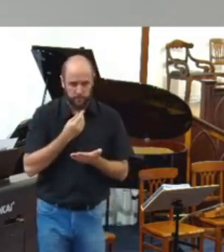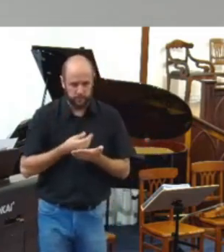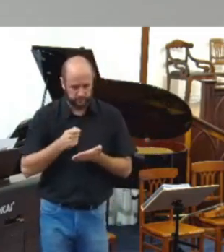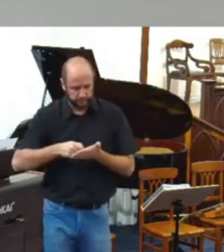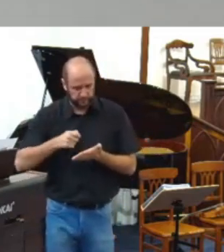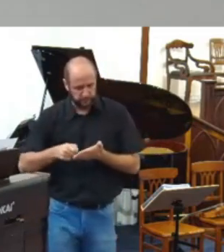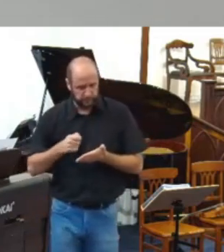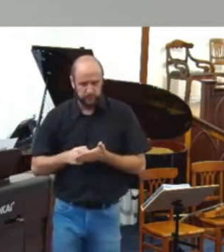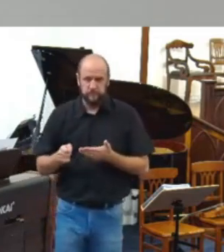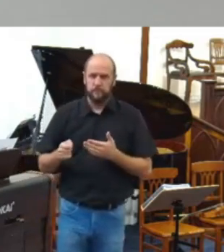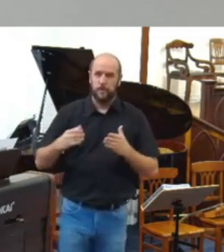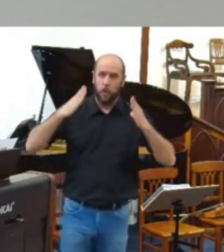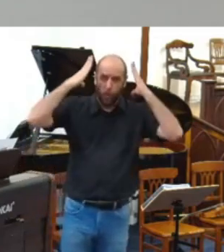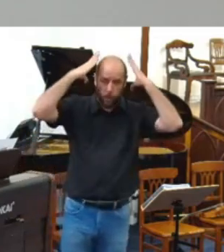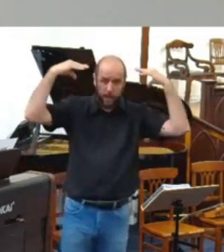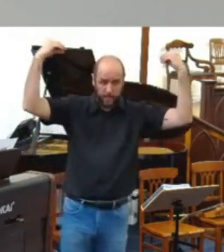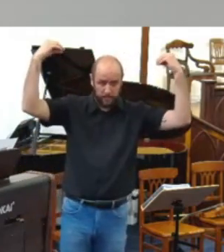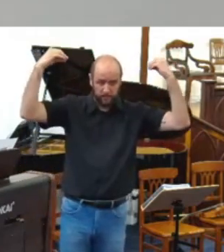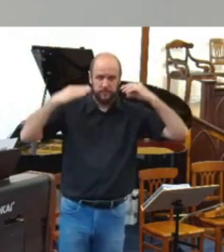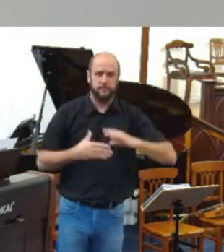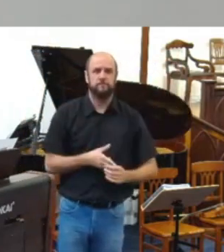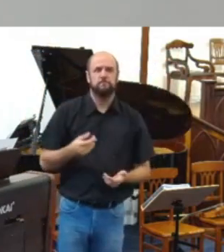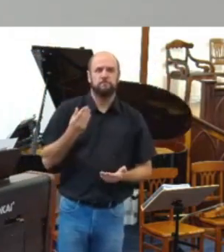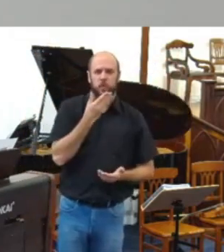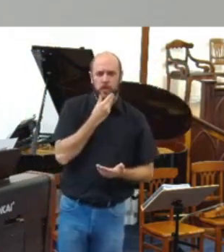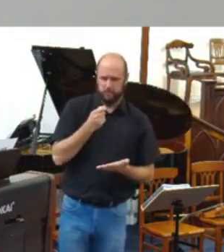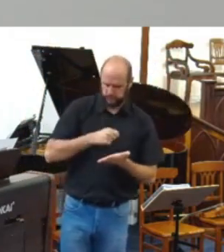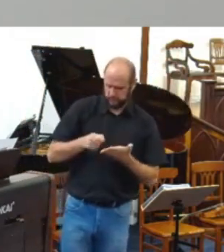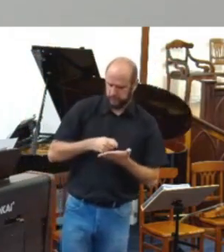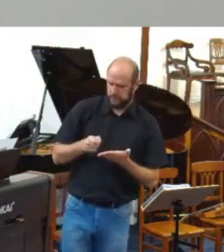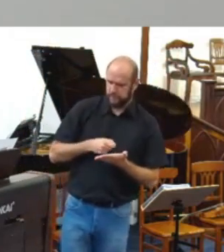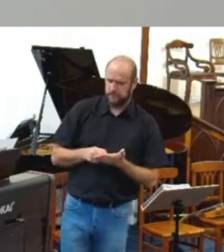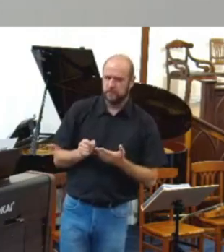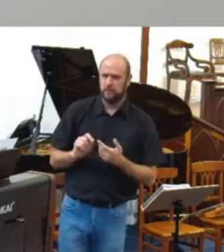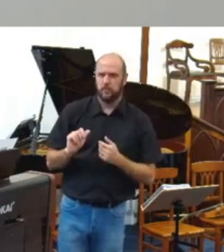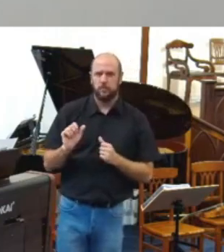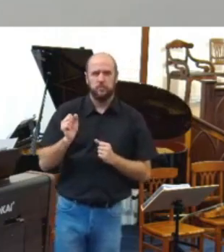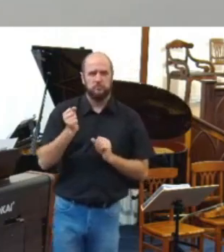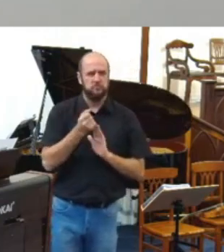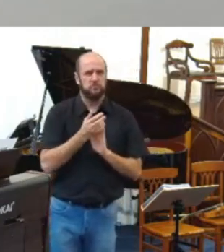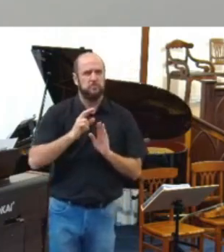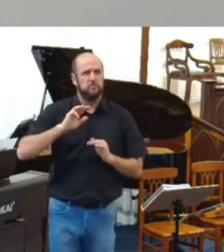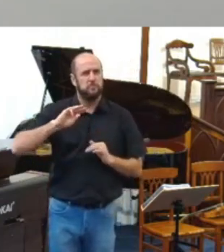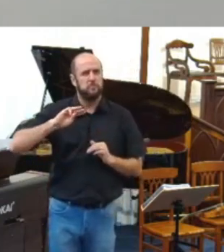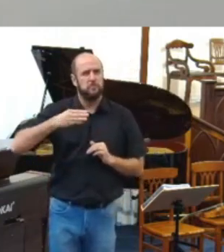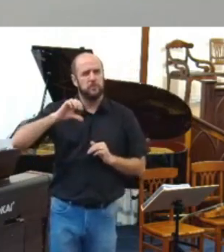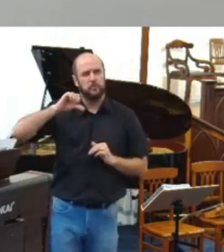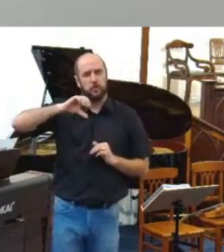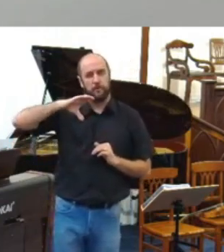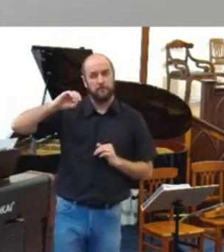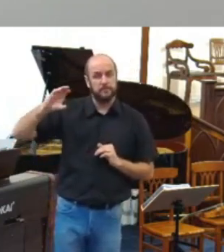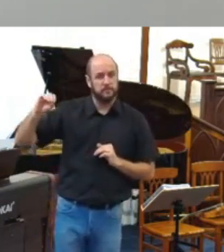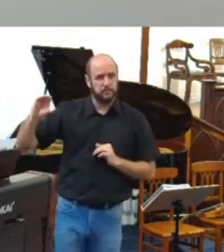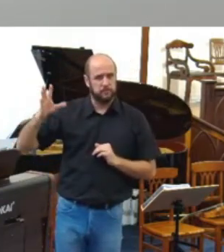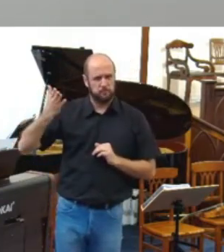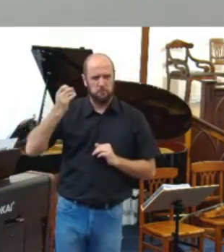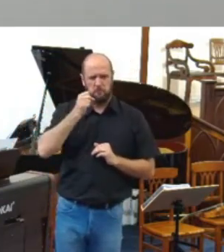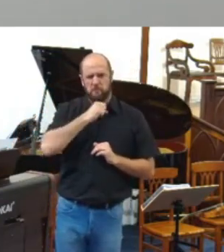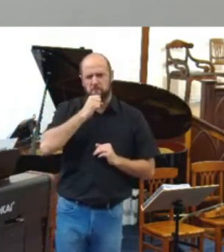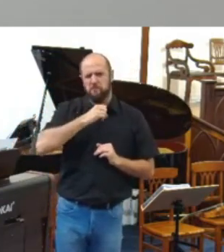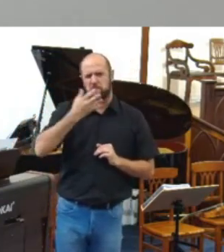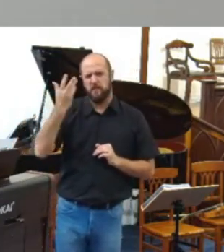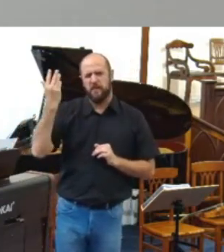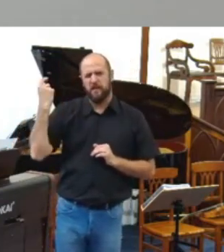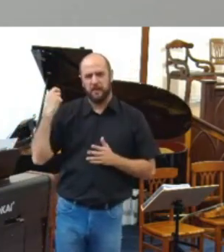um holandês que foi primeiro-ministro da Holanda na virada do século em 1900. Ele escreveu uma obra